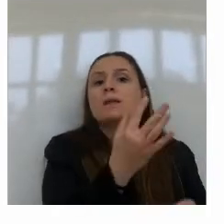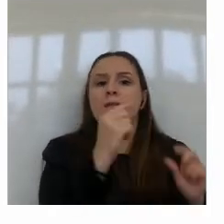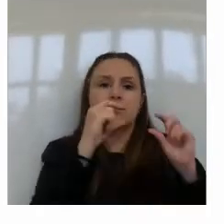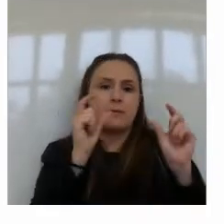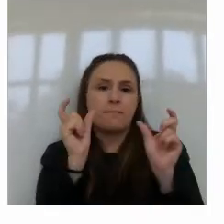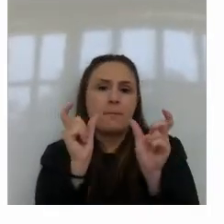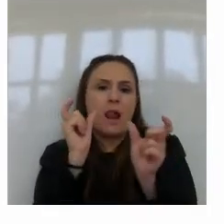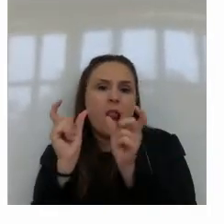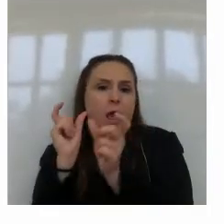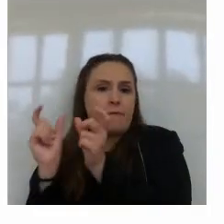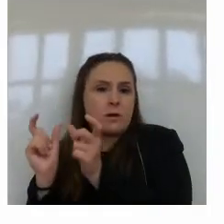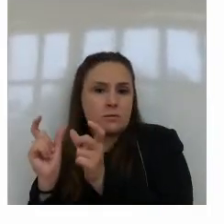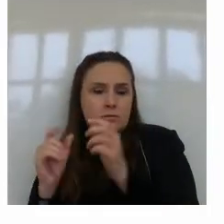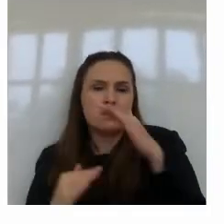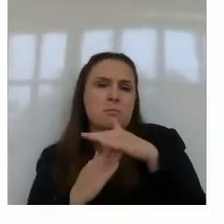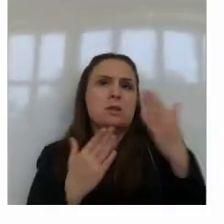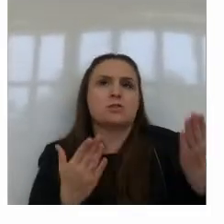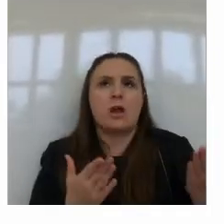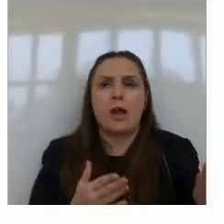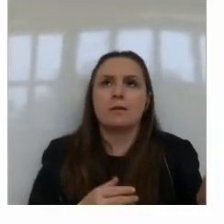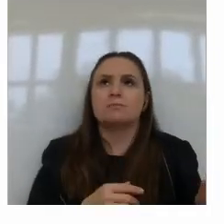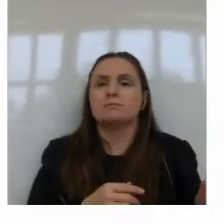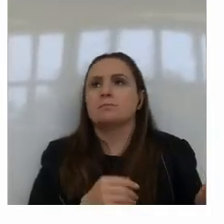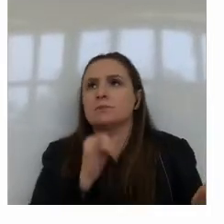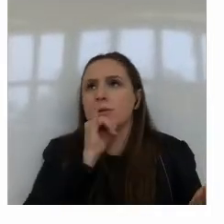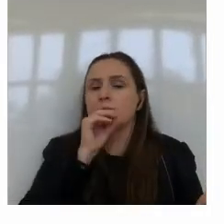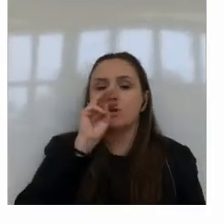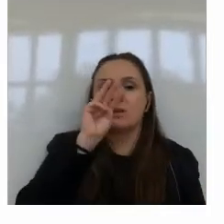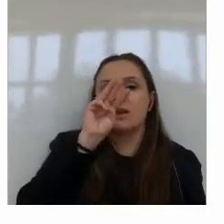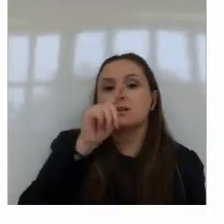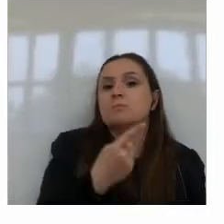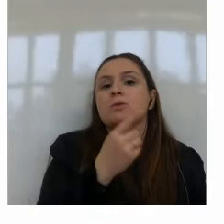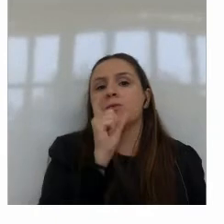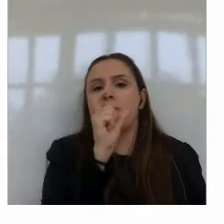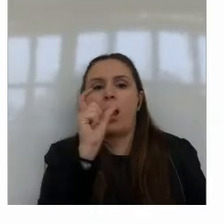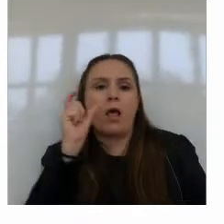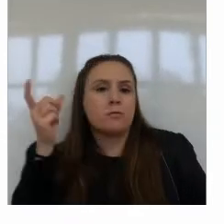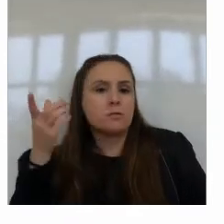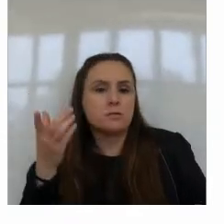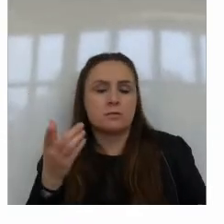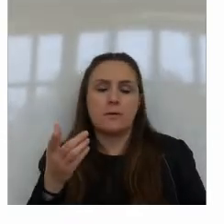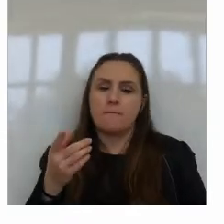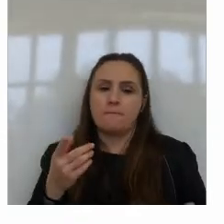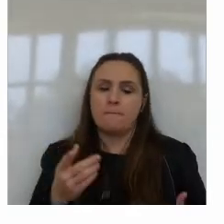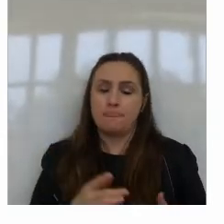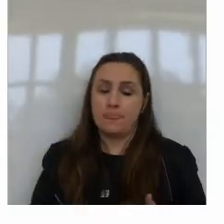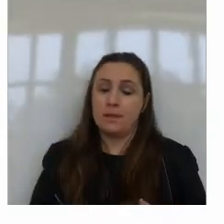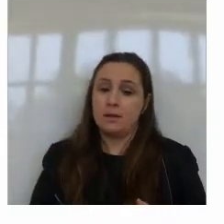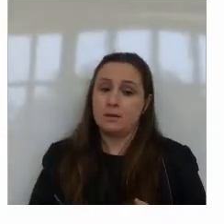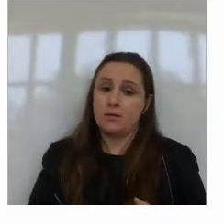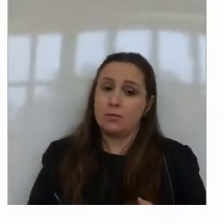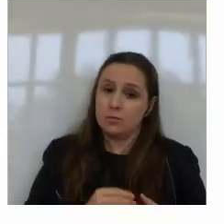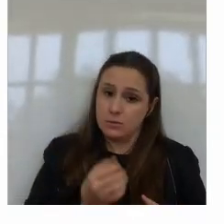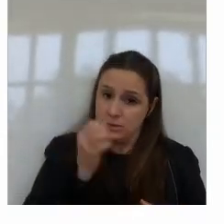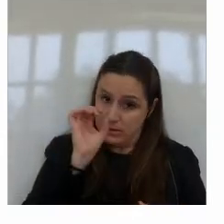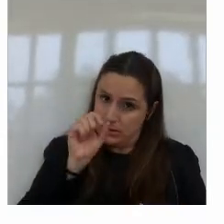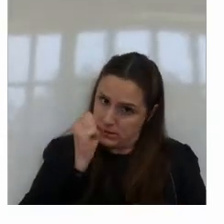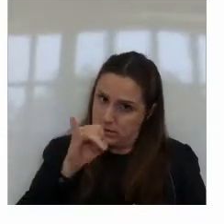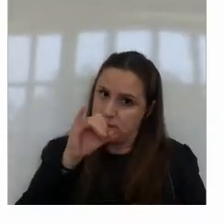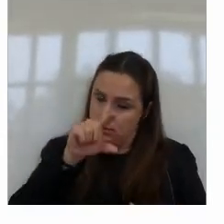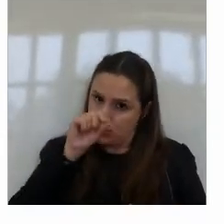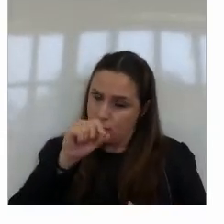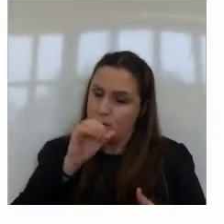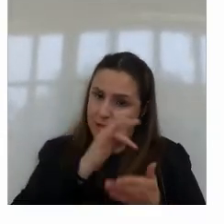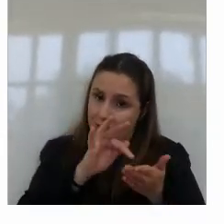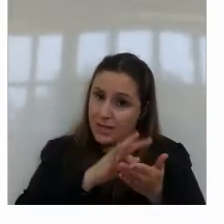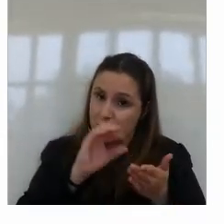habilitar, um contador de palavras, um limite de palavras. Posso definir, sei lá, 3.000 palavras.